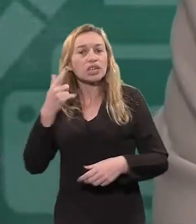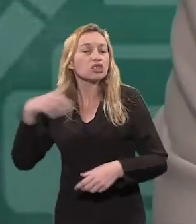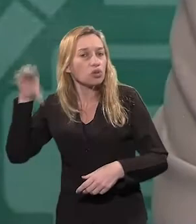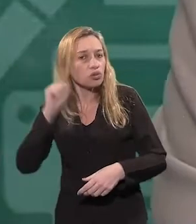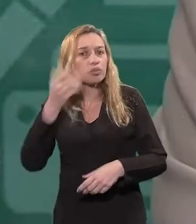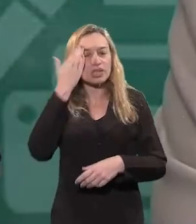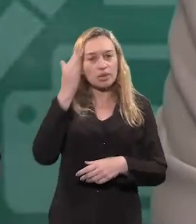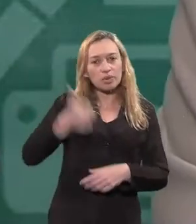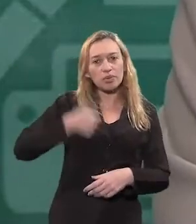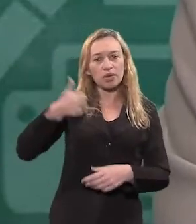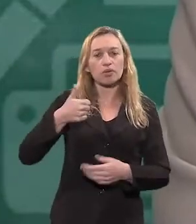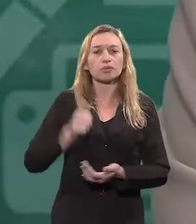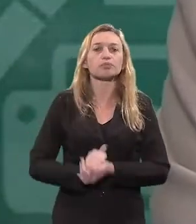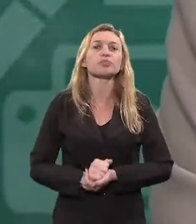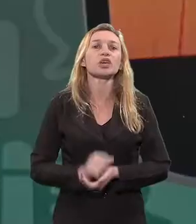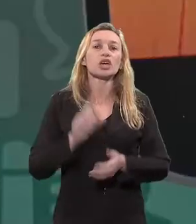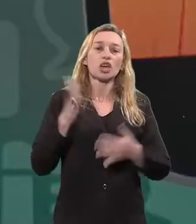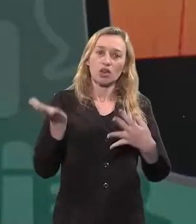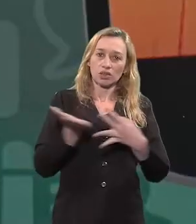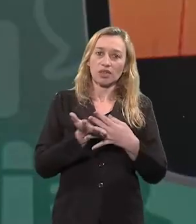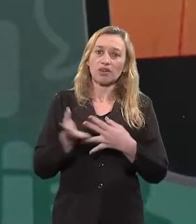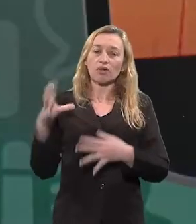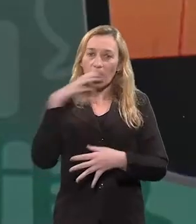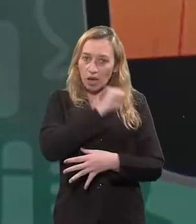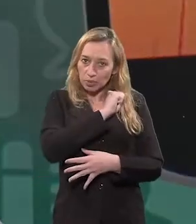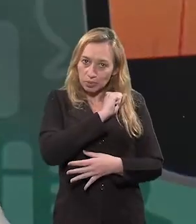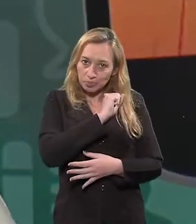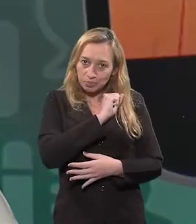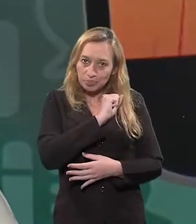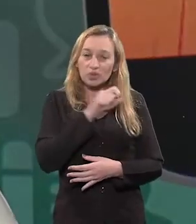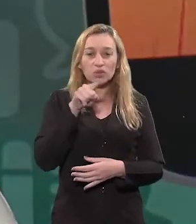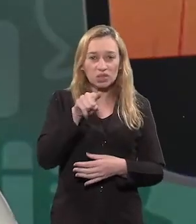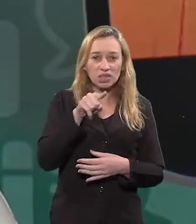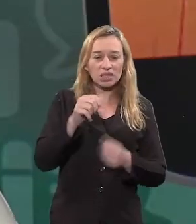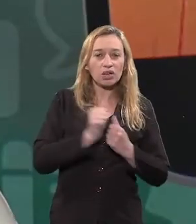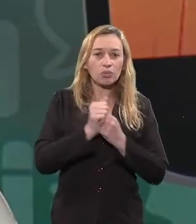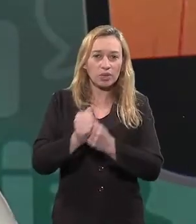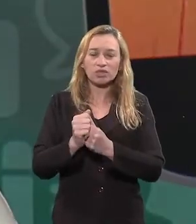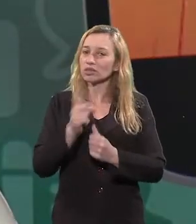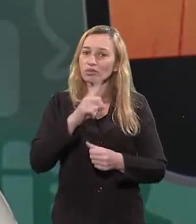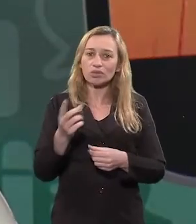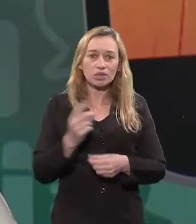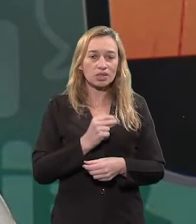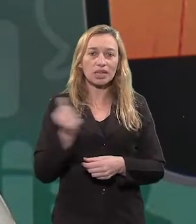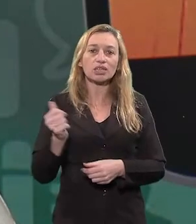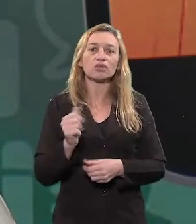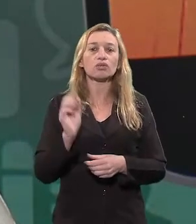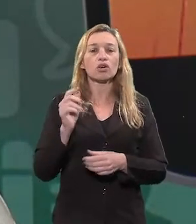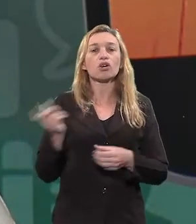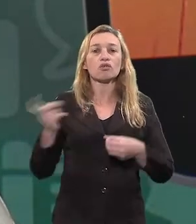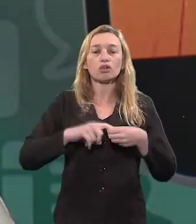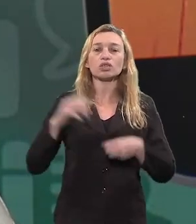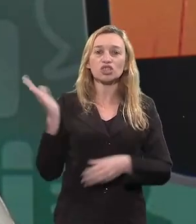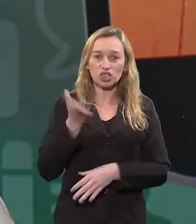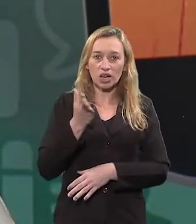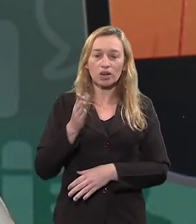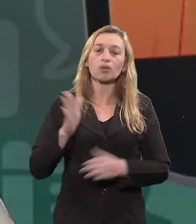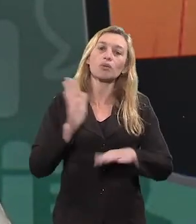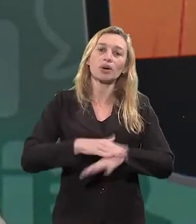têm a dizer também é importante. Tá ótimo. A gente vai ter que ir para o intervalo bem rapidinho. Você que está acompanhando a gente, não sai daí não. A gente